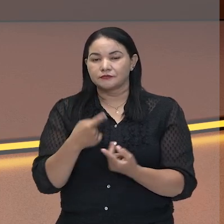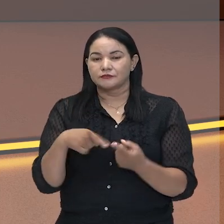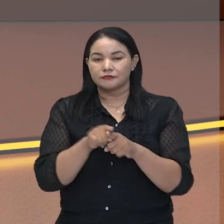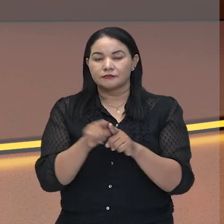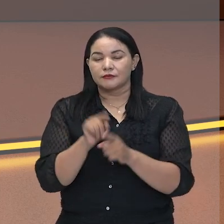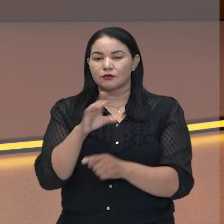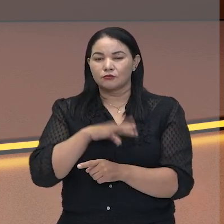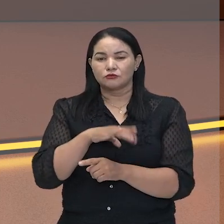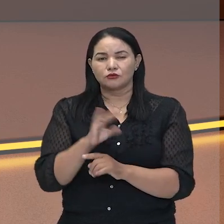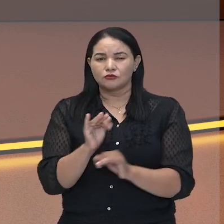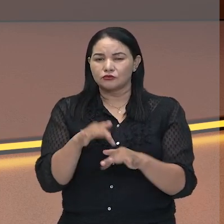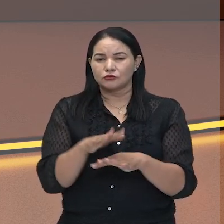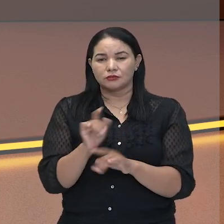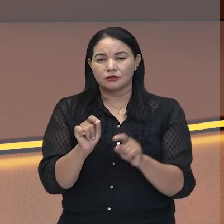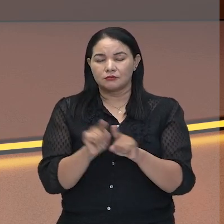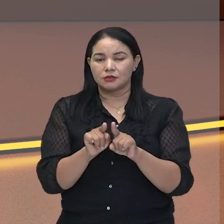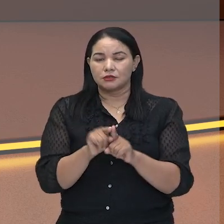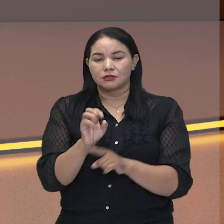mas ainda